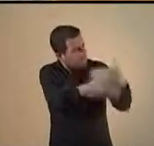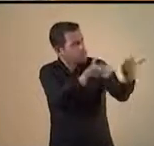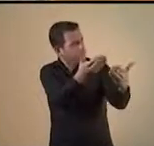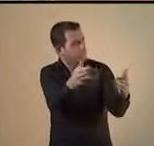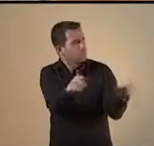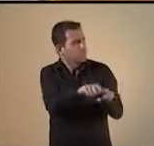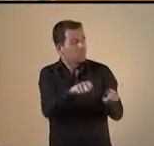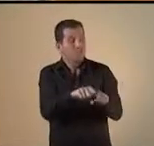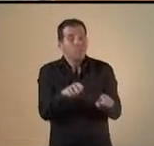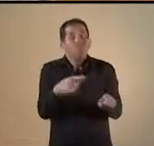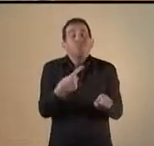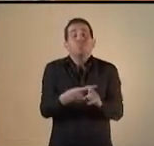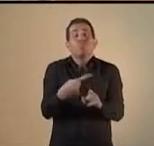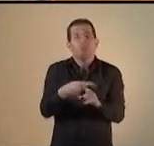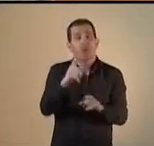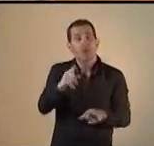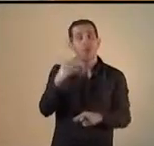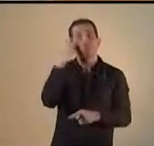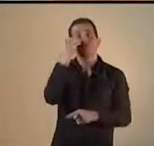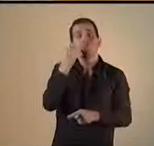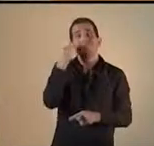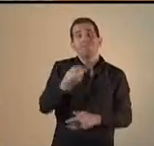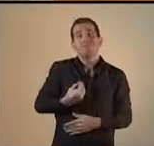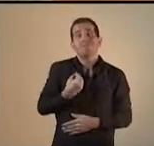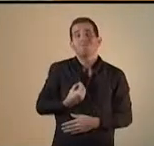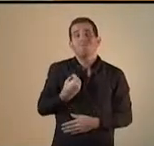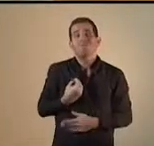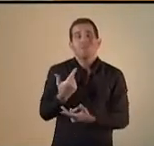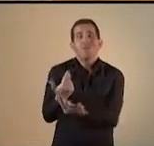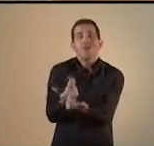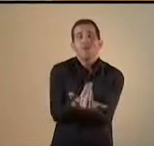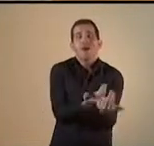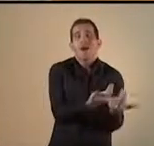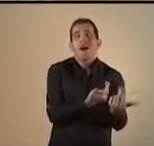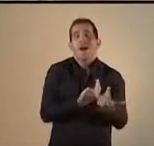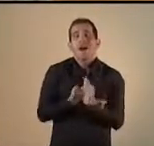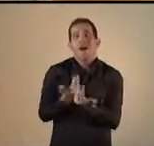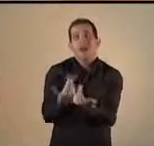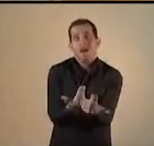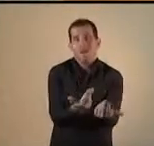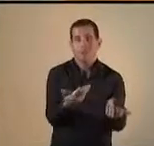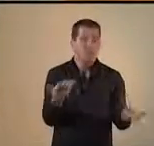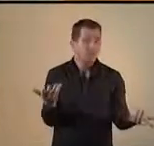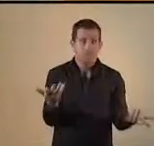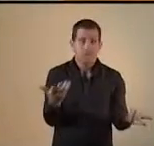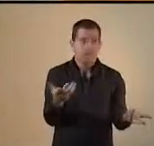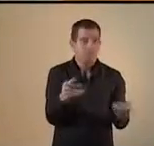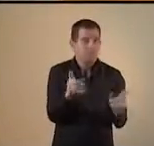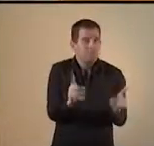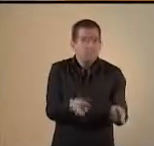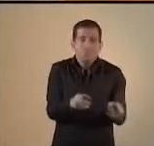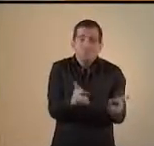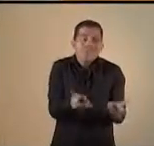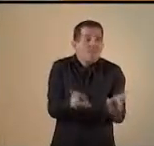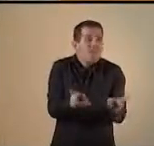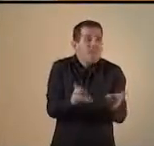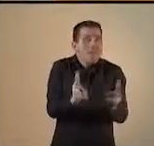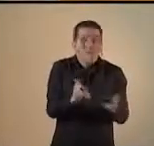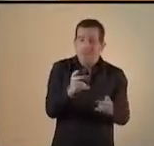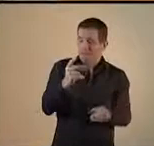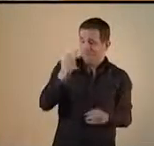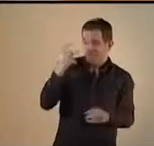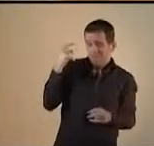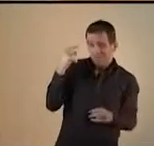Também, né? Porque eles têm uma experiência de vida igual. Né? Então, até pouco tempo atrás, ele também